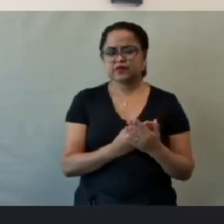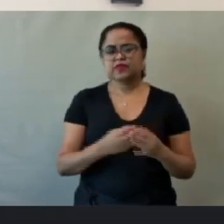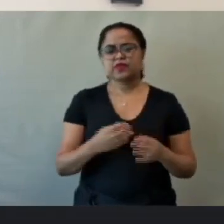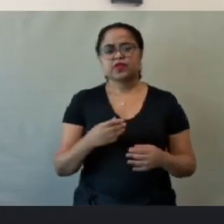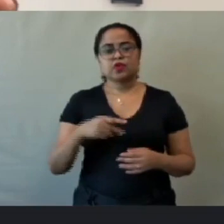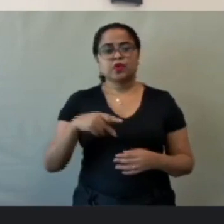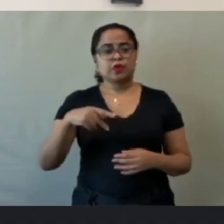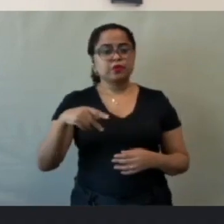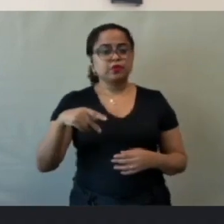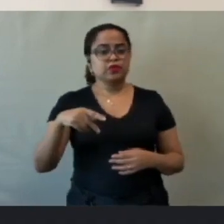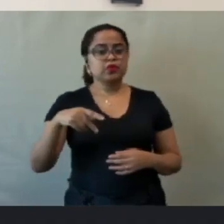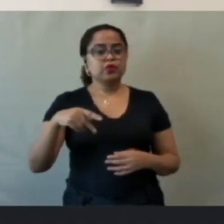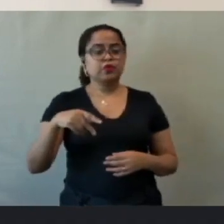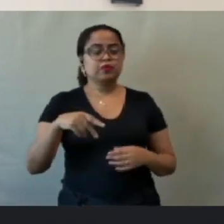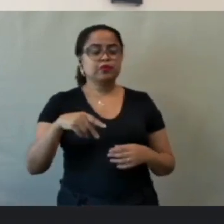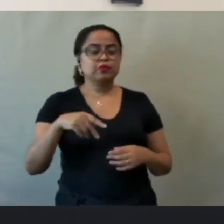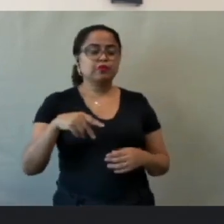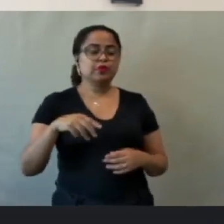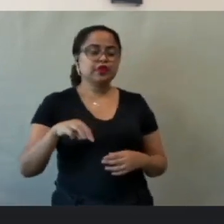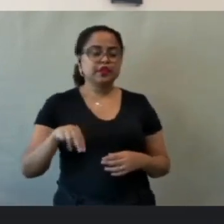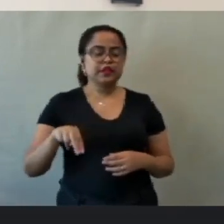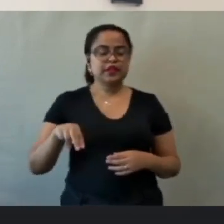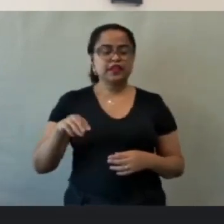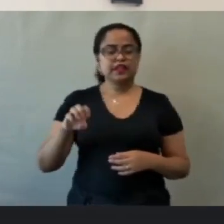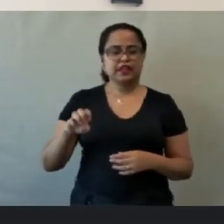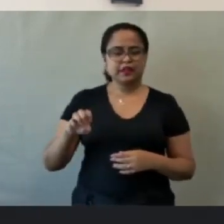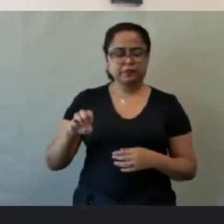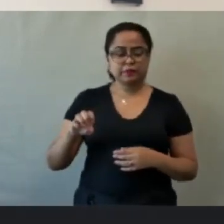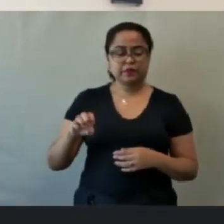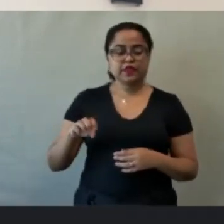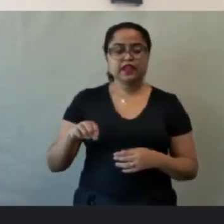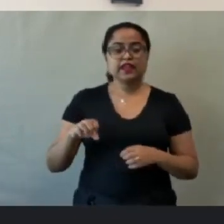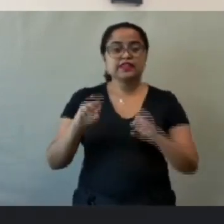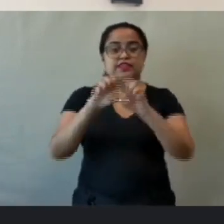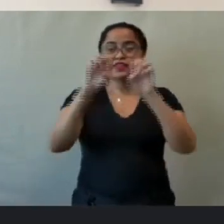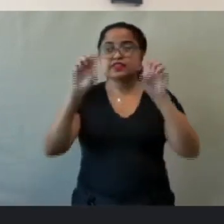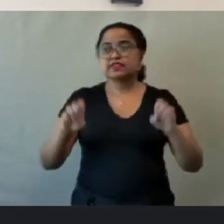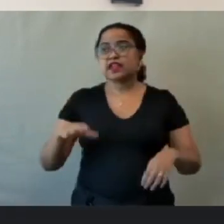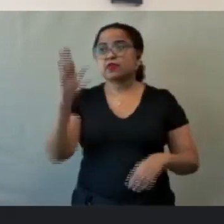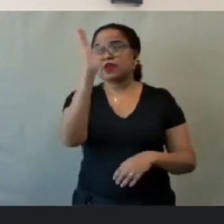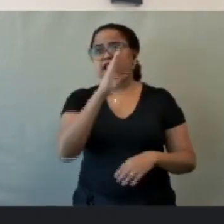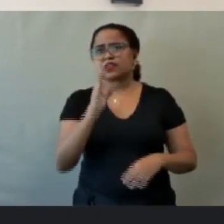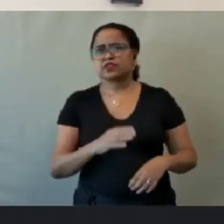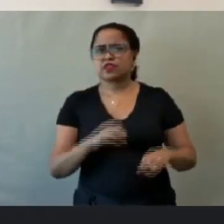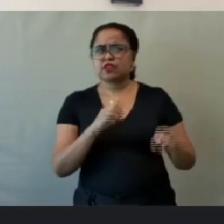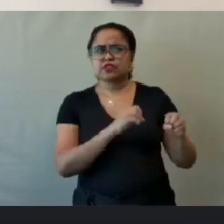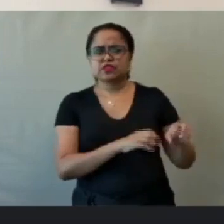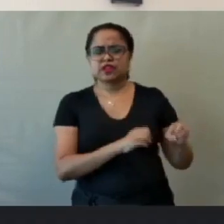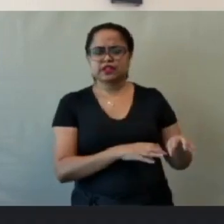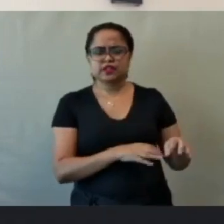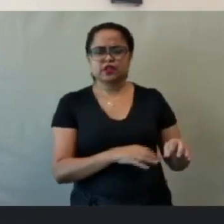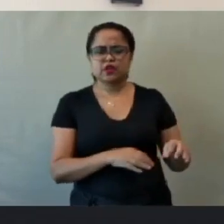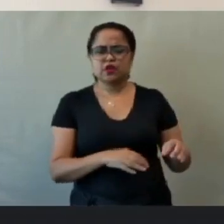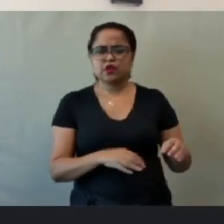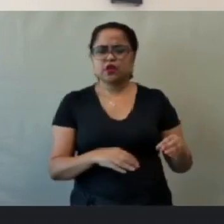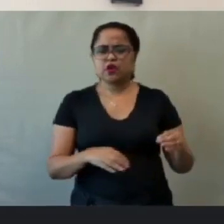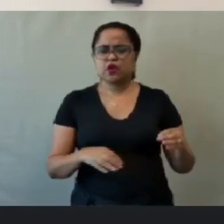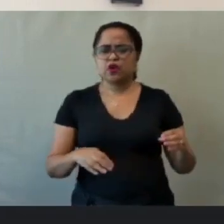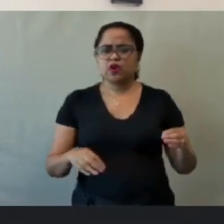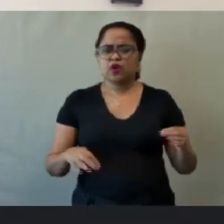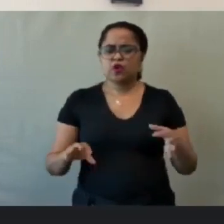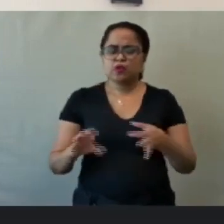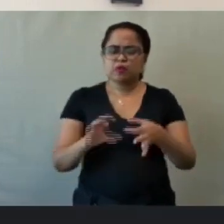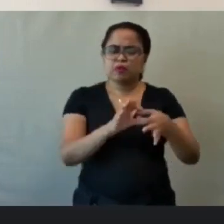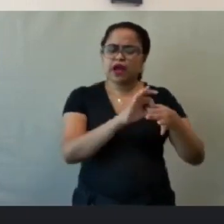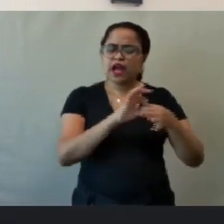também a aprovação do Sistema Nacional de Educação. Sem um sistema nacional que vai garantir um pacto federativo justo, a